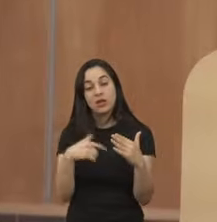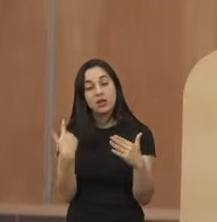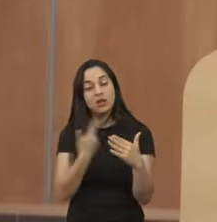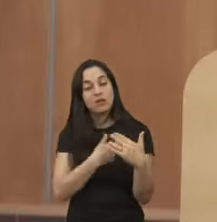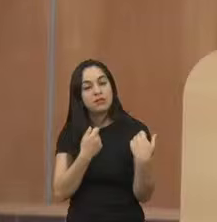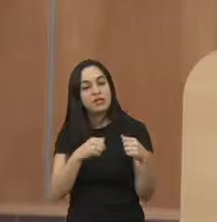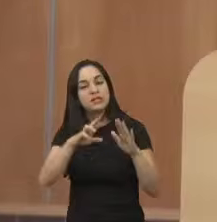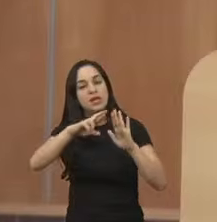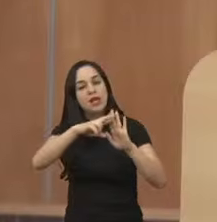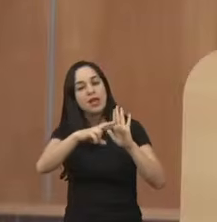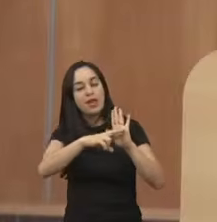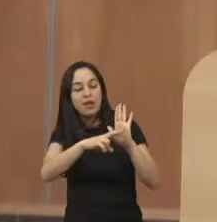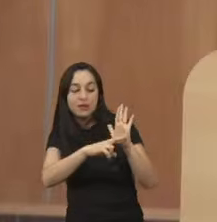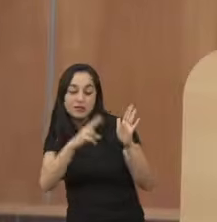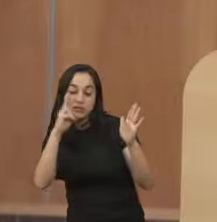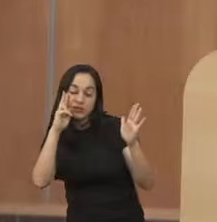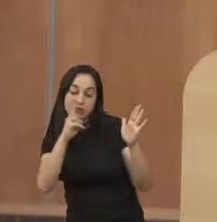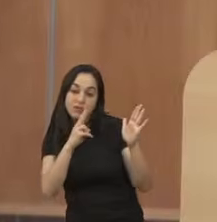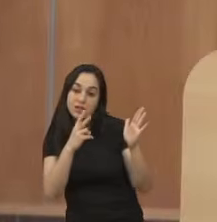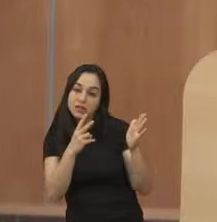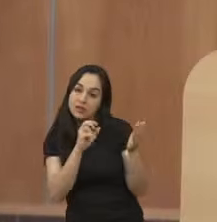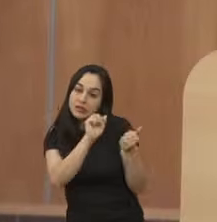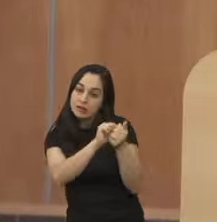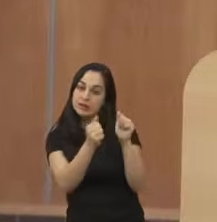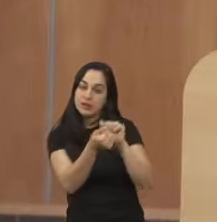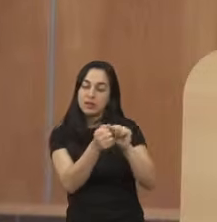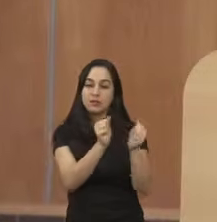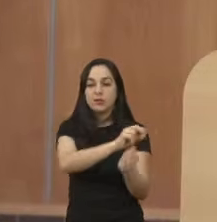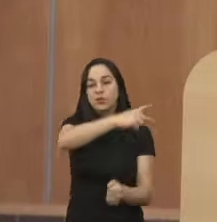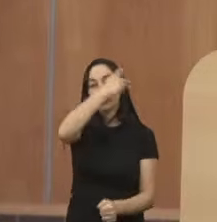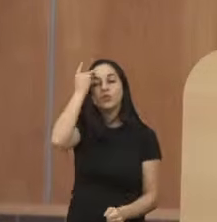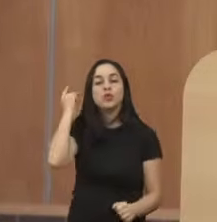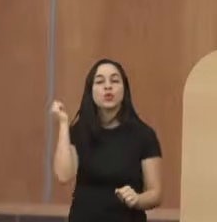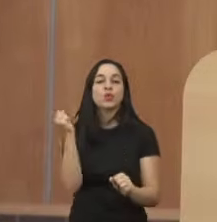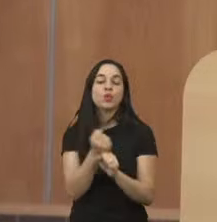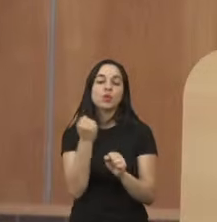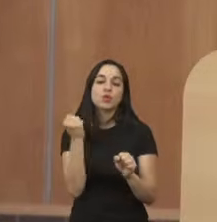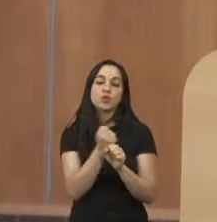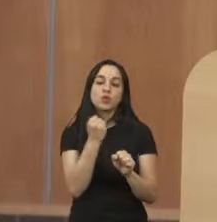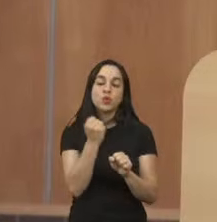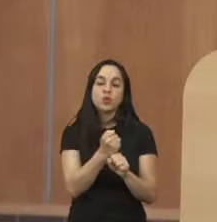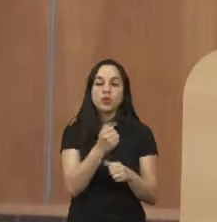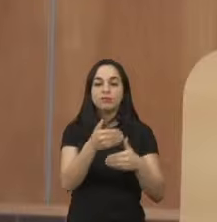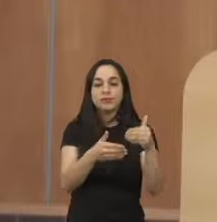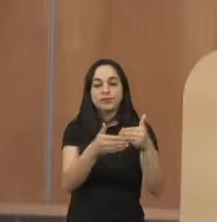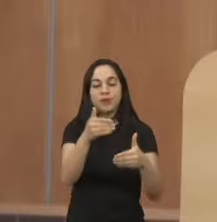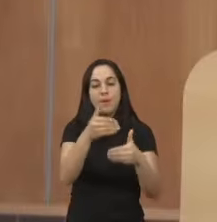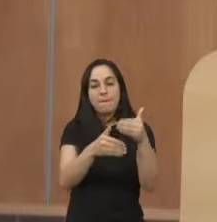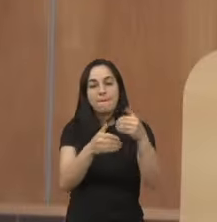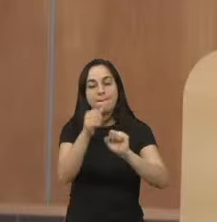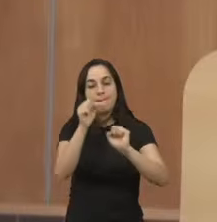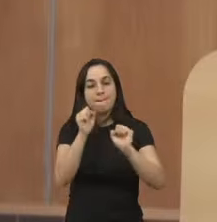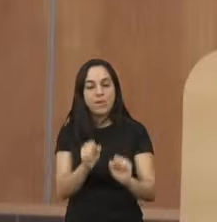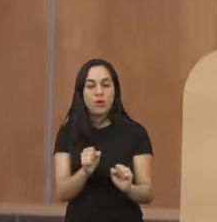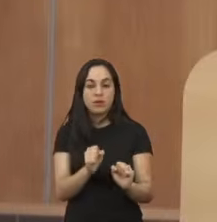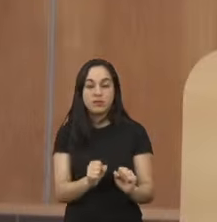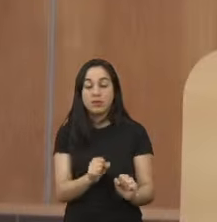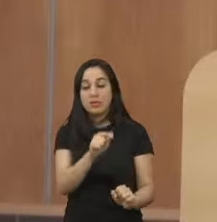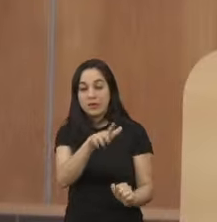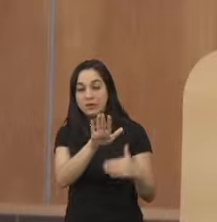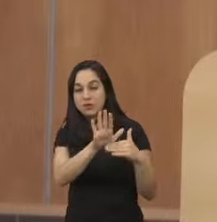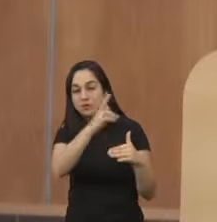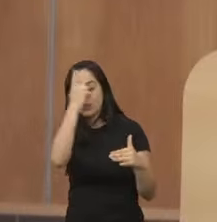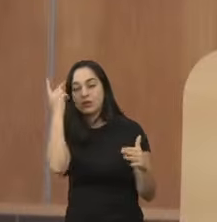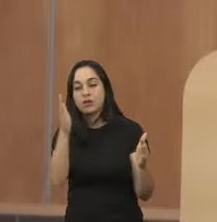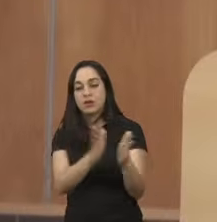algumas regras para que as pessoas pudessem construir. No caso aqui, os empreendimentos serão para as pessoas de baixa renda.